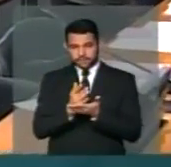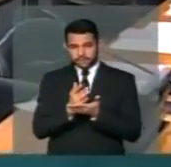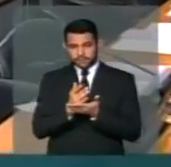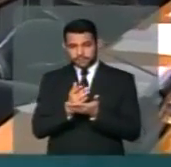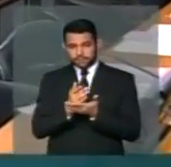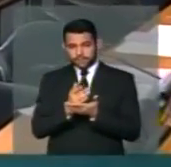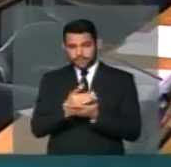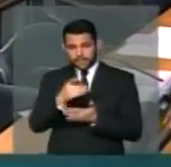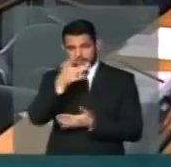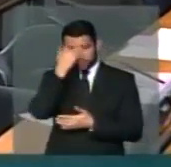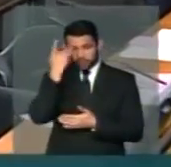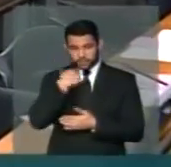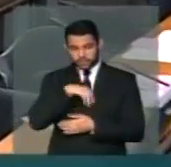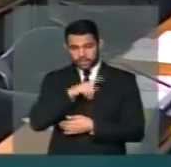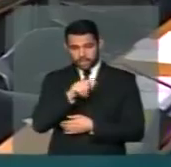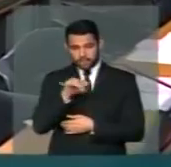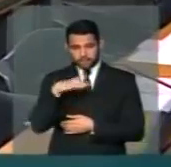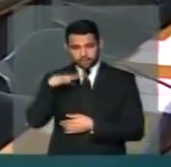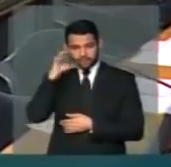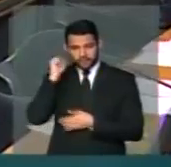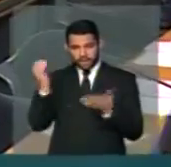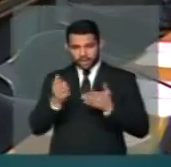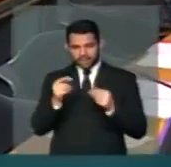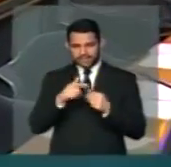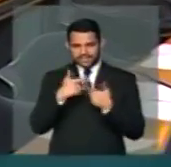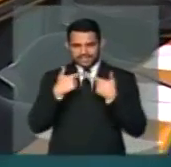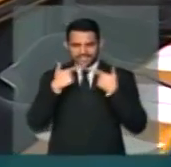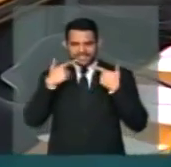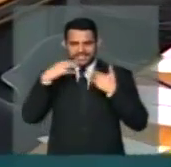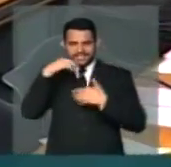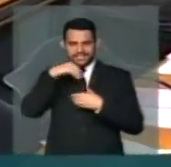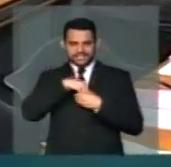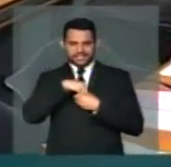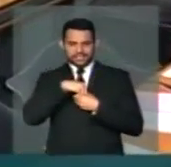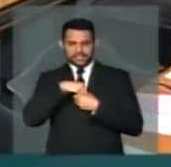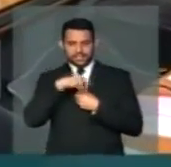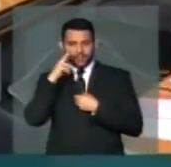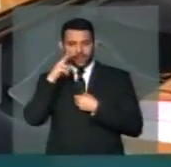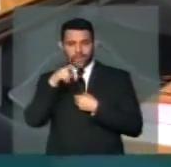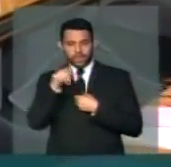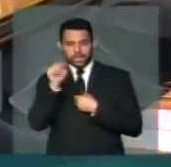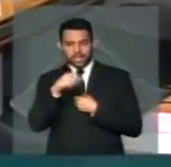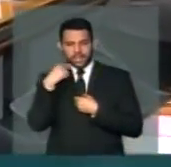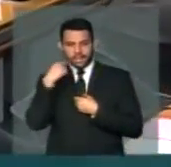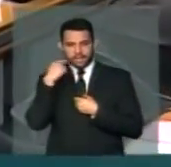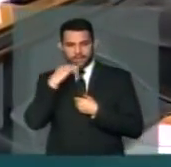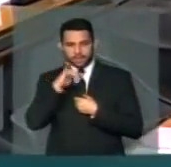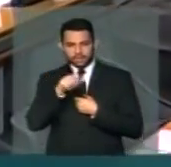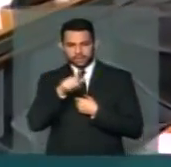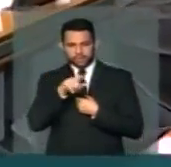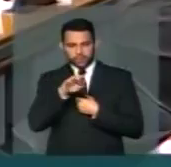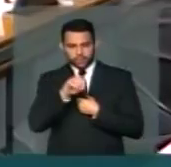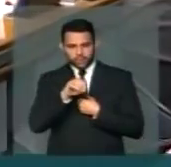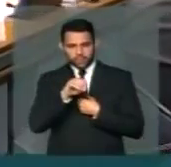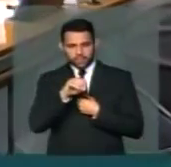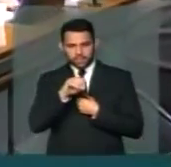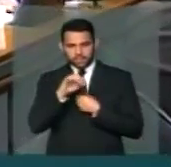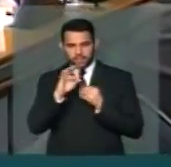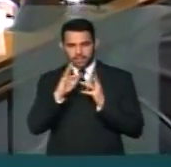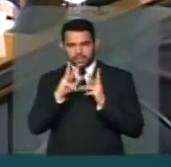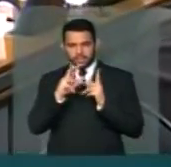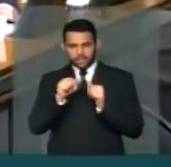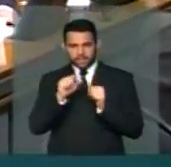tem muita gente que está nos gabinetes me ouvindo nessa hora, sorrindo por dentro aí, ó. O deputado Júlio, tanto